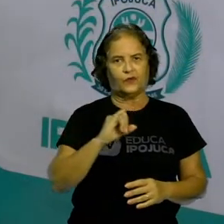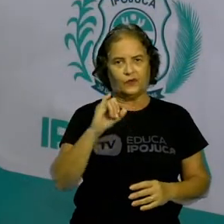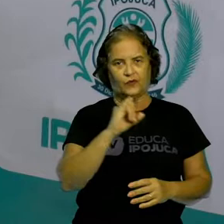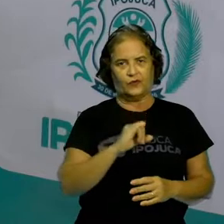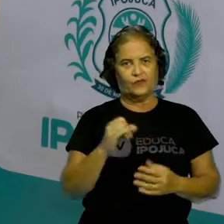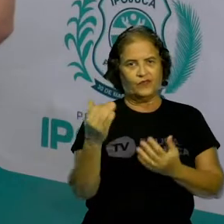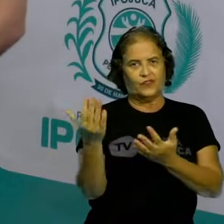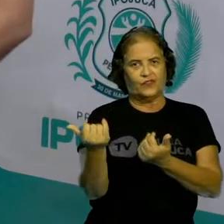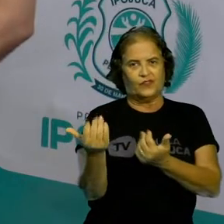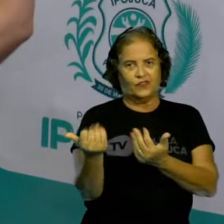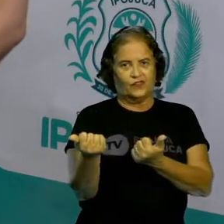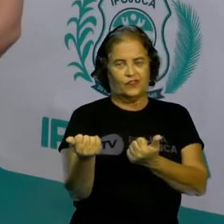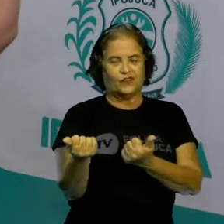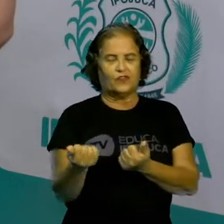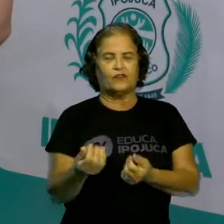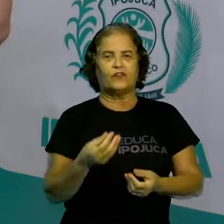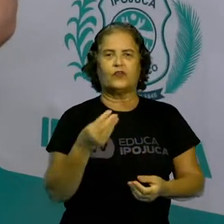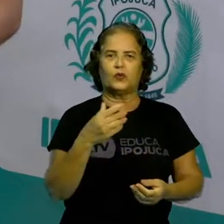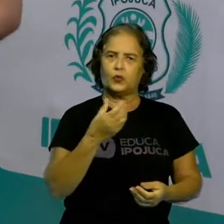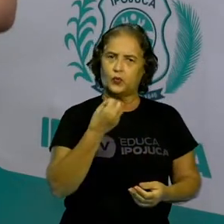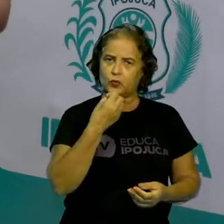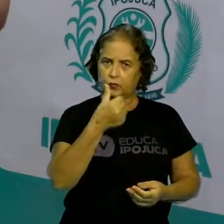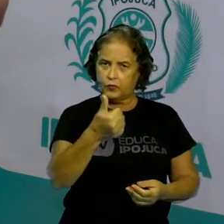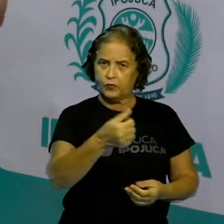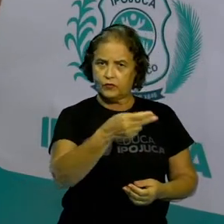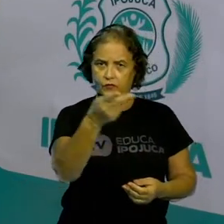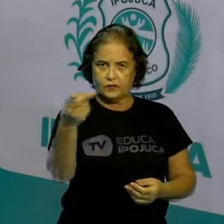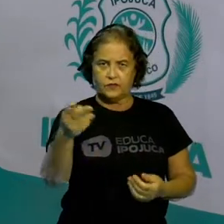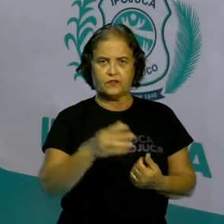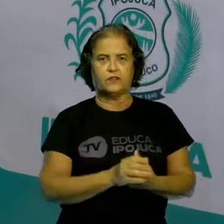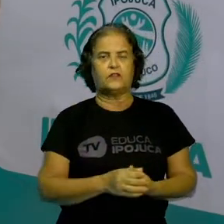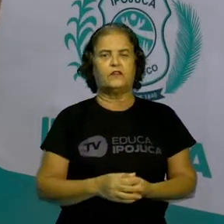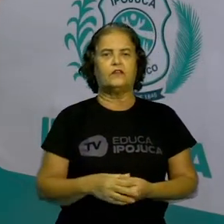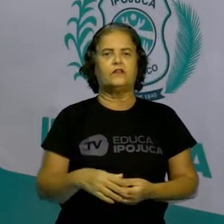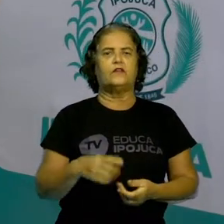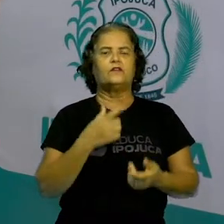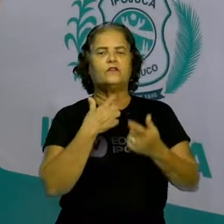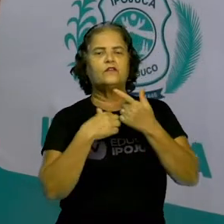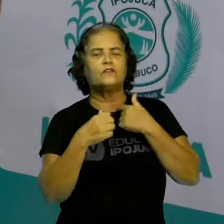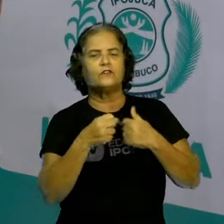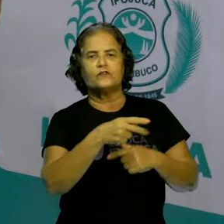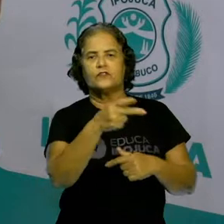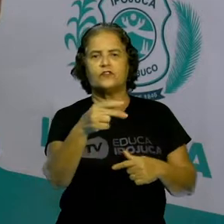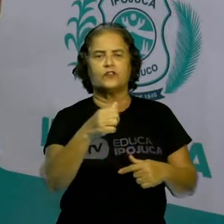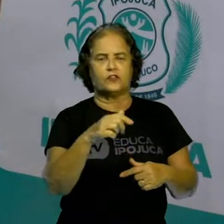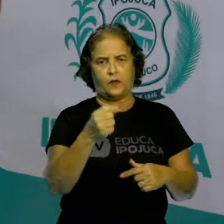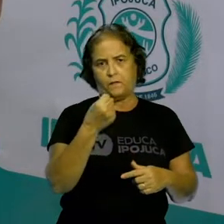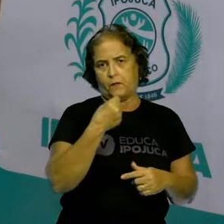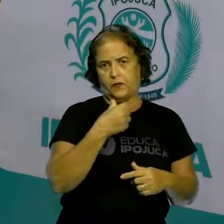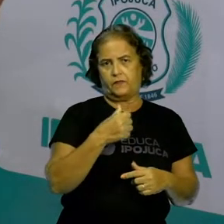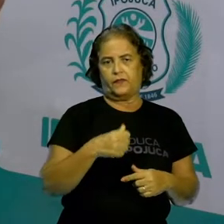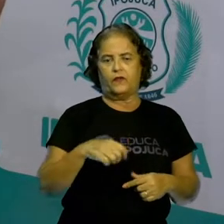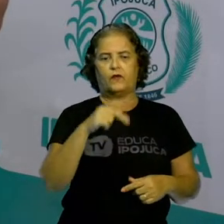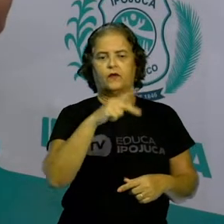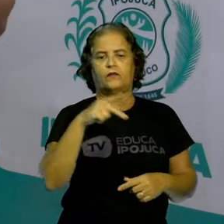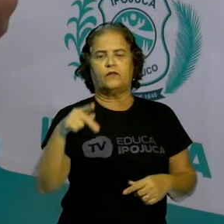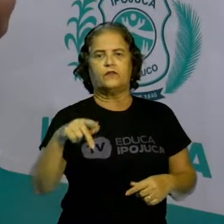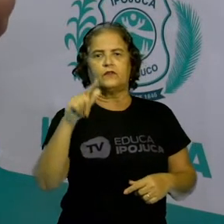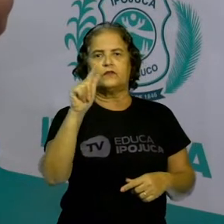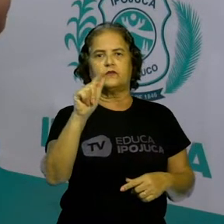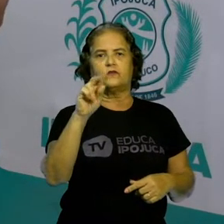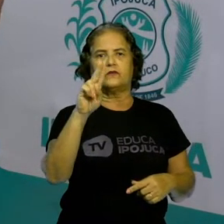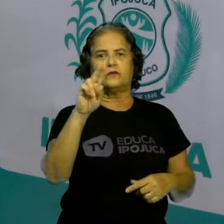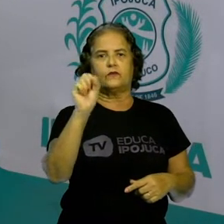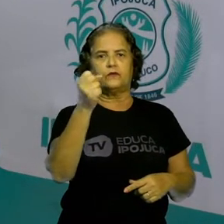Olá, jovens! Como é que estão vocês? Espero que estejam todos muito bem. Aqui é o professor Gustavo falando e hoje nós